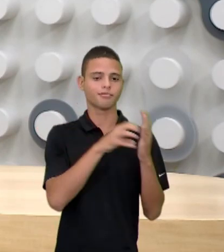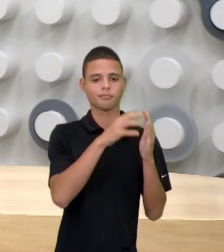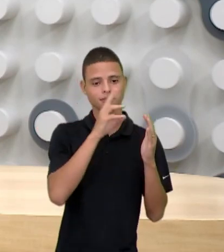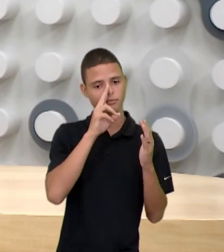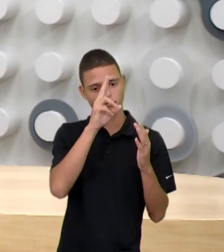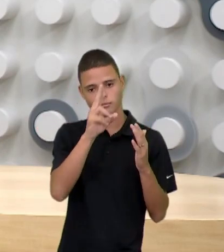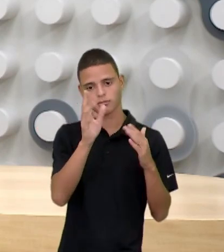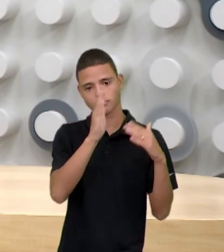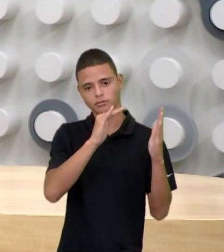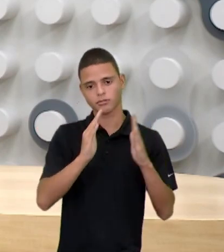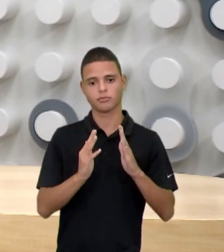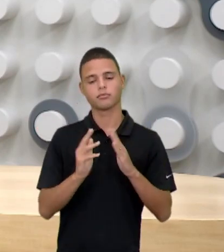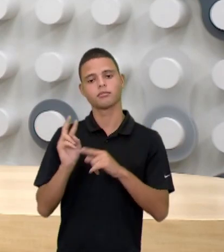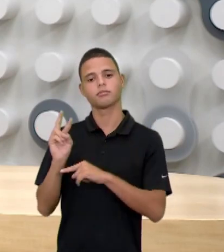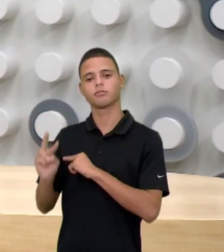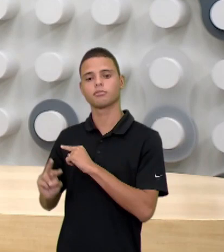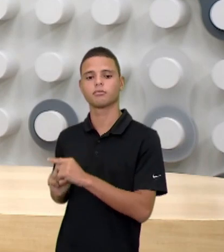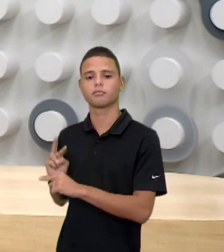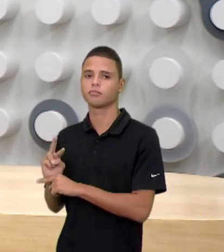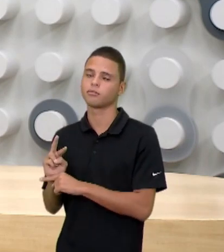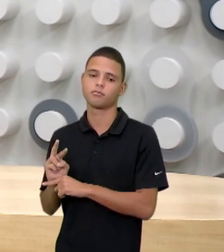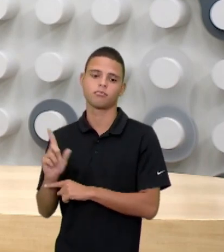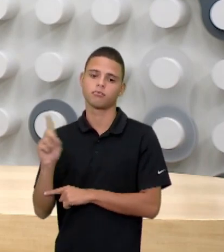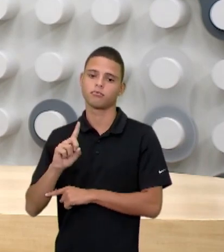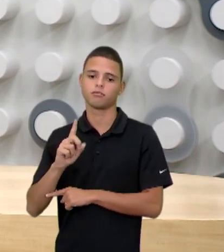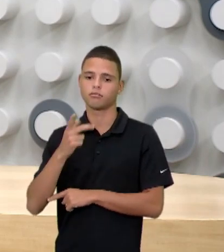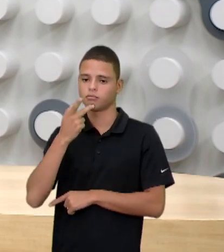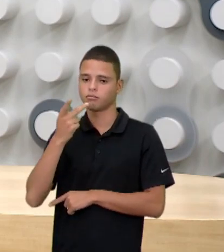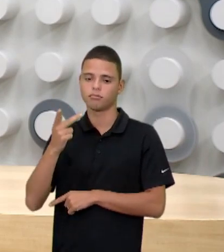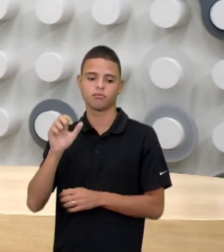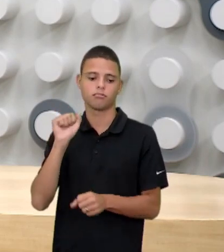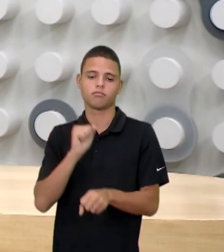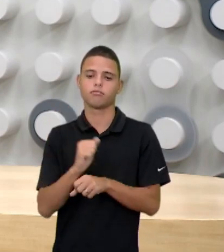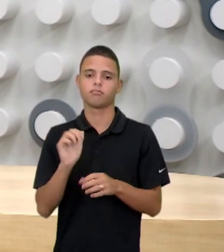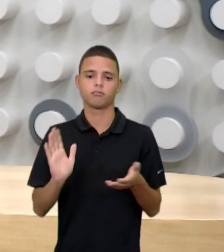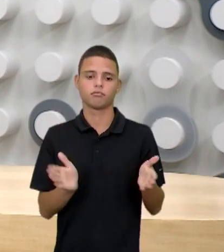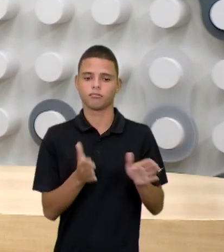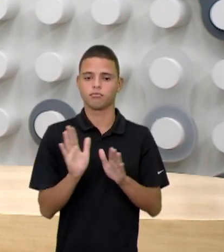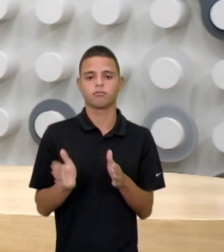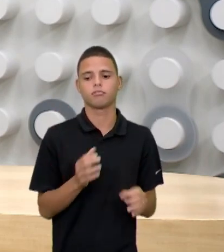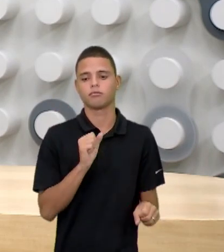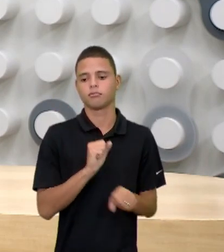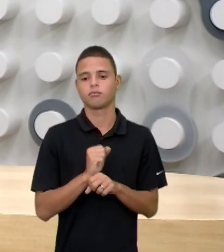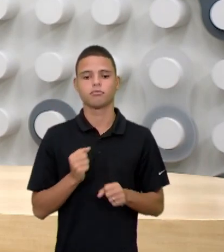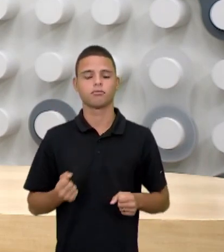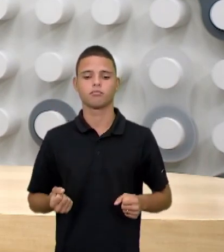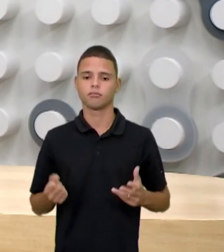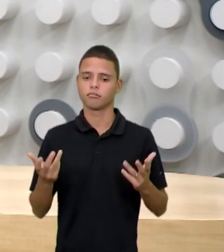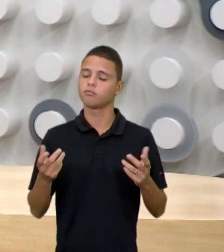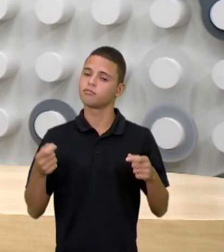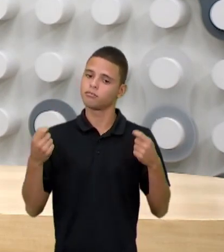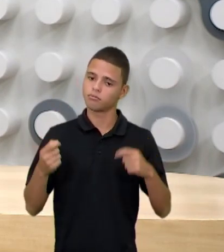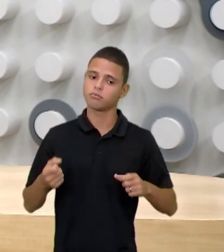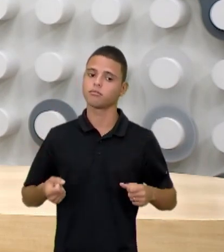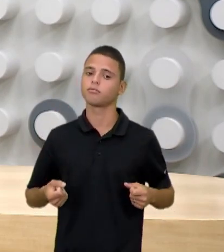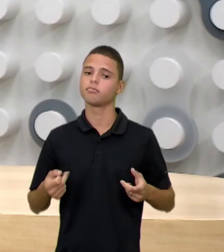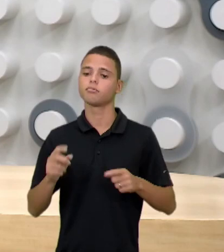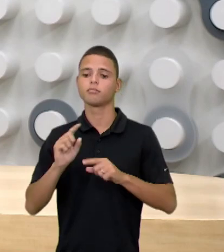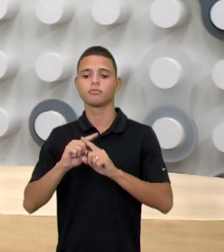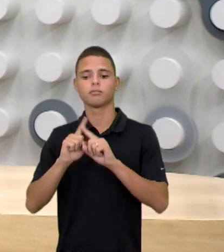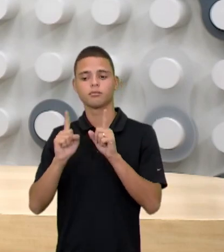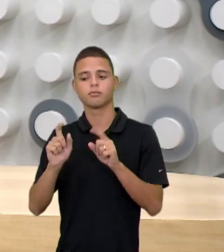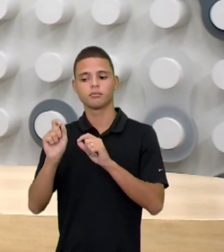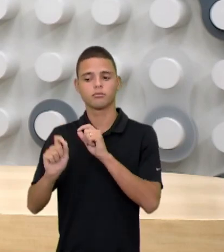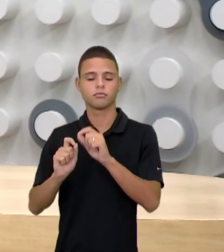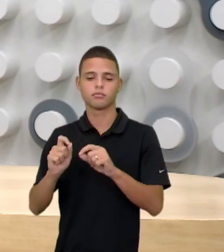ser sustentável. Então ninguém está falando assim, ó, vamos parar de produzir, vamos parar de consumir. Nós temos que consumir o que nós